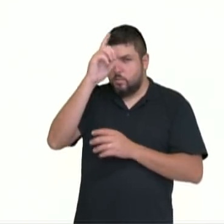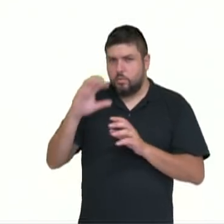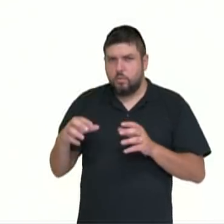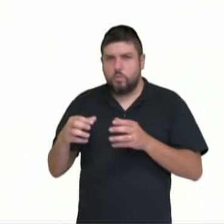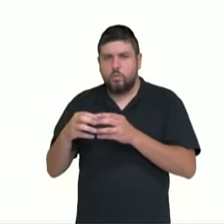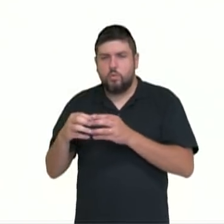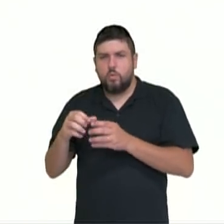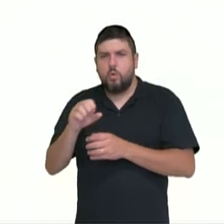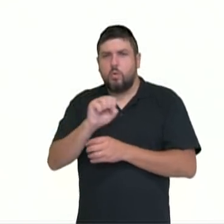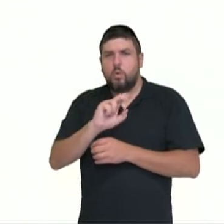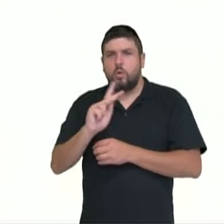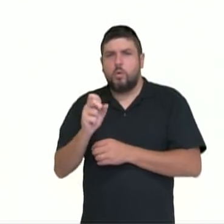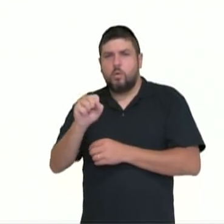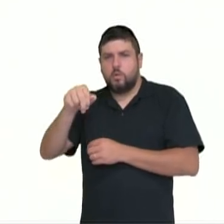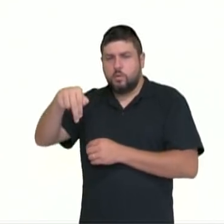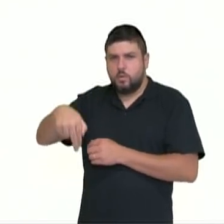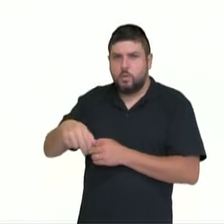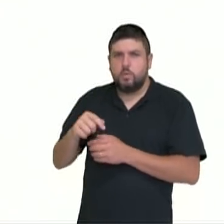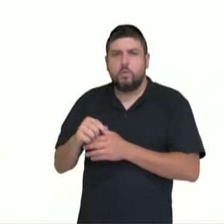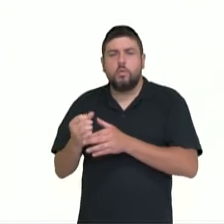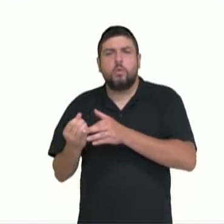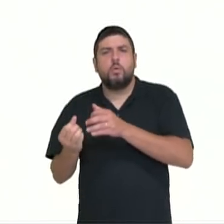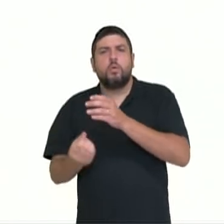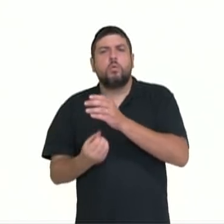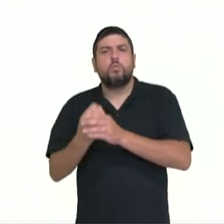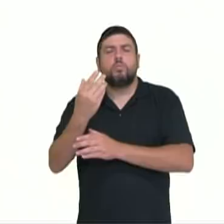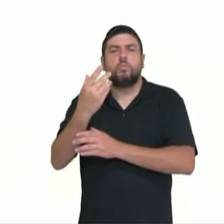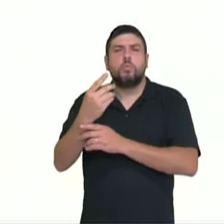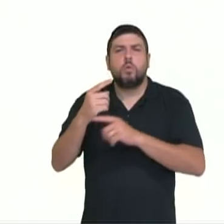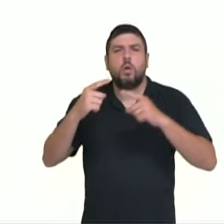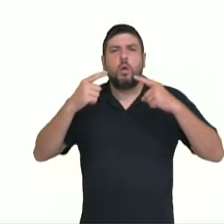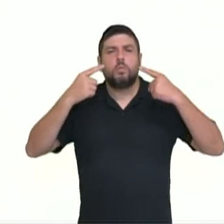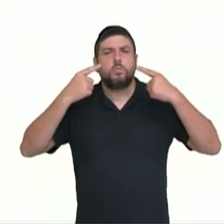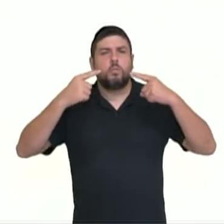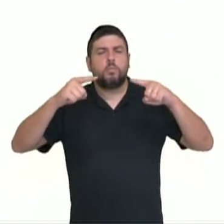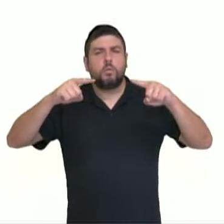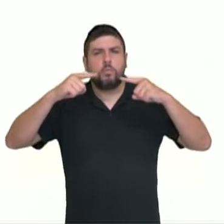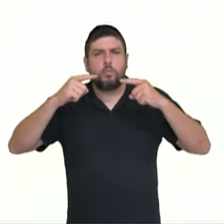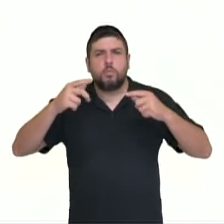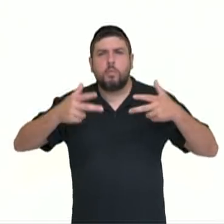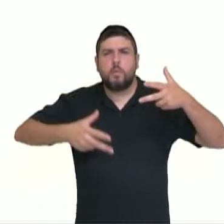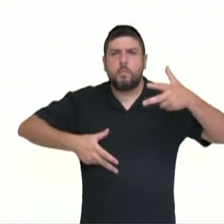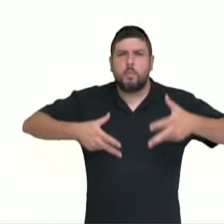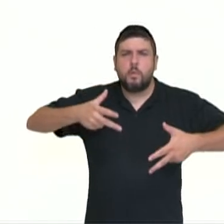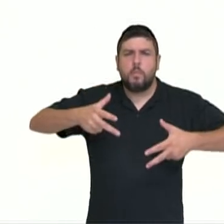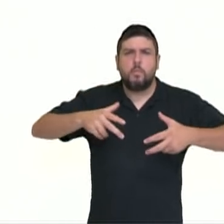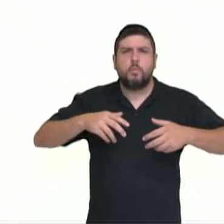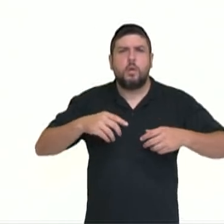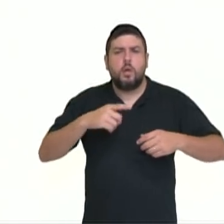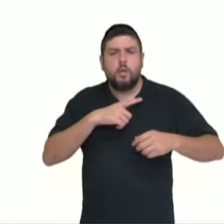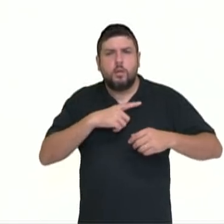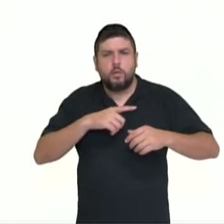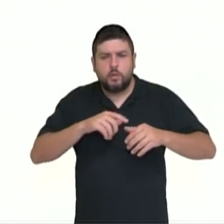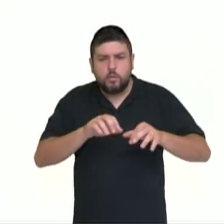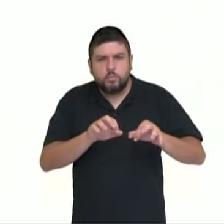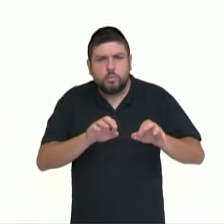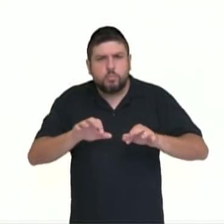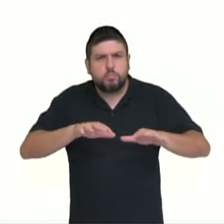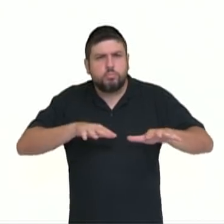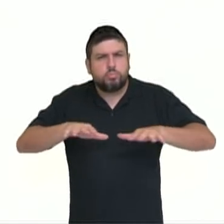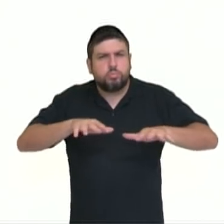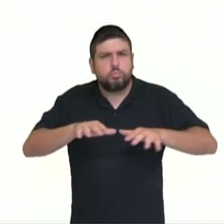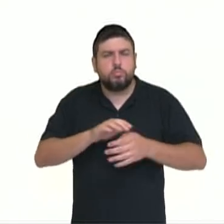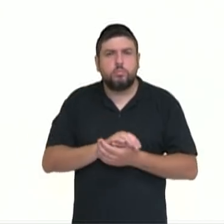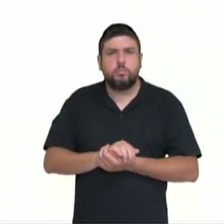criou a música eletrônica. E eles tinham aparelhos geradores de sons.